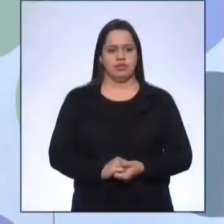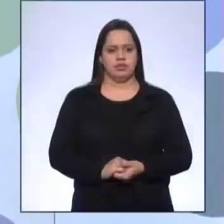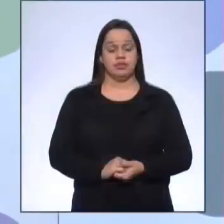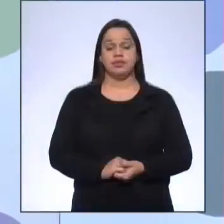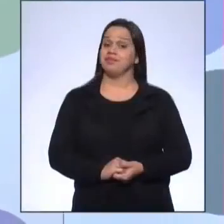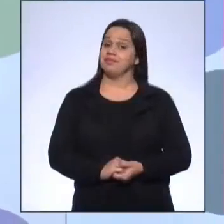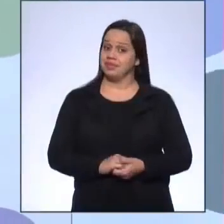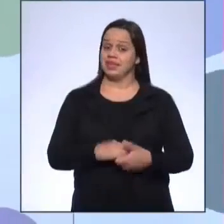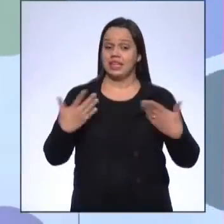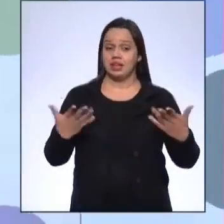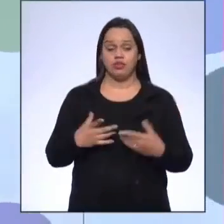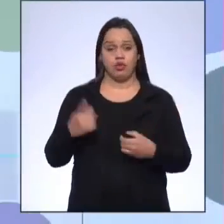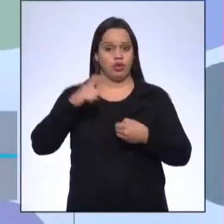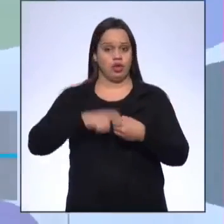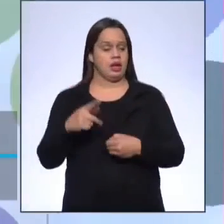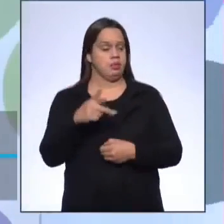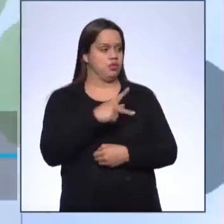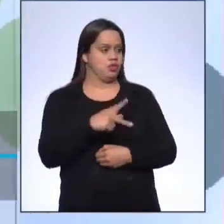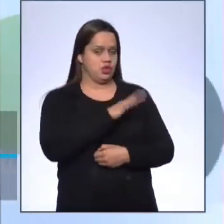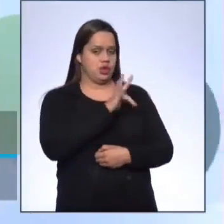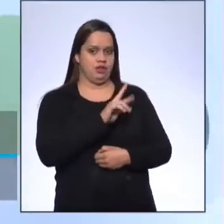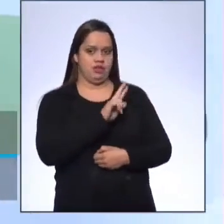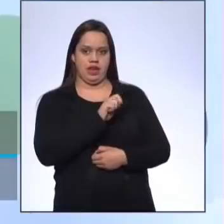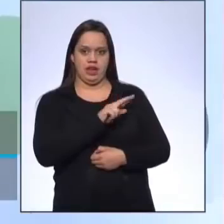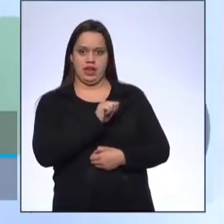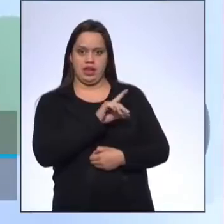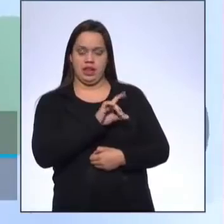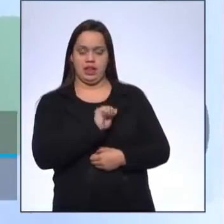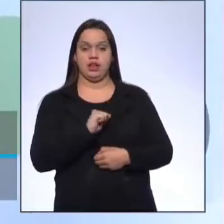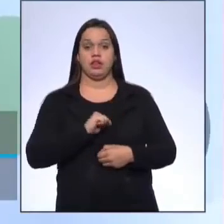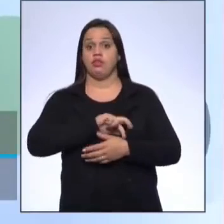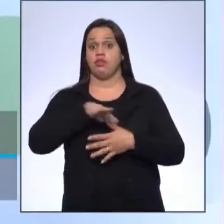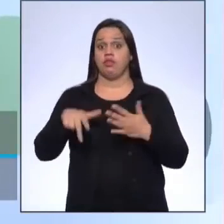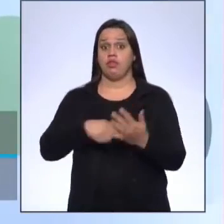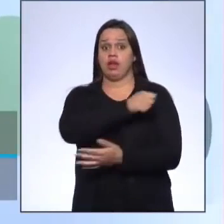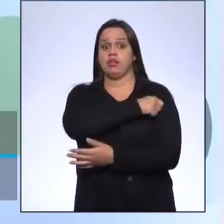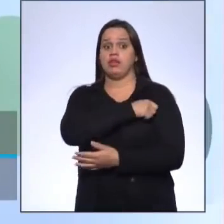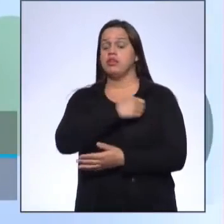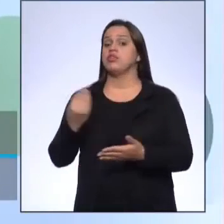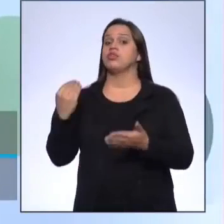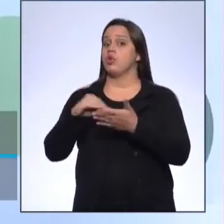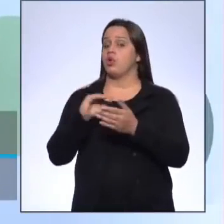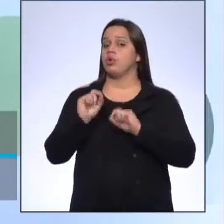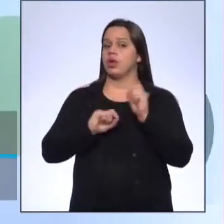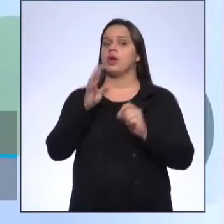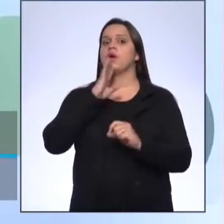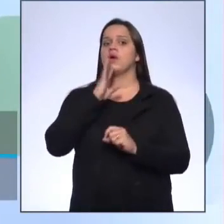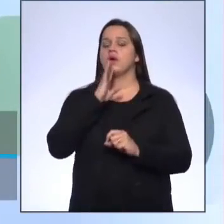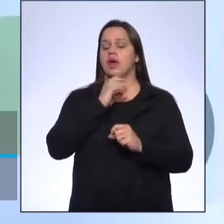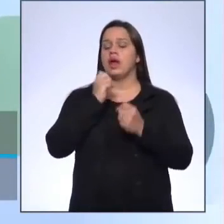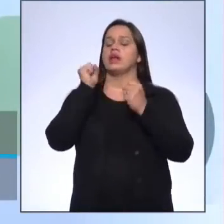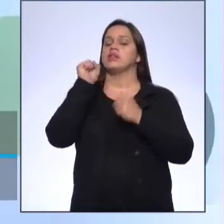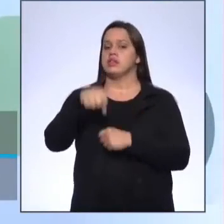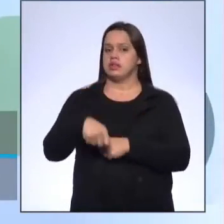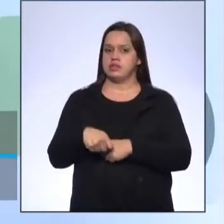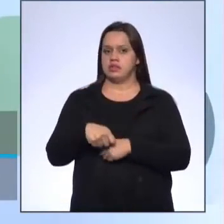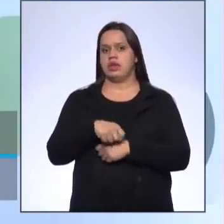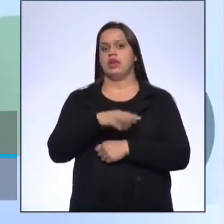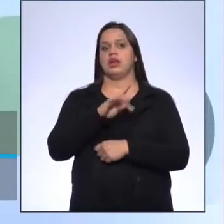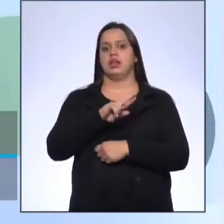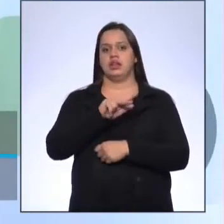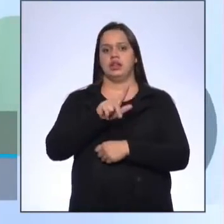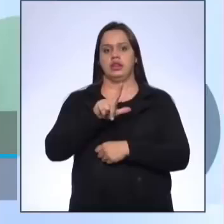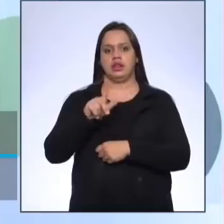Então, gente, olha só, voltando aqui, professora Fernanda, muitos alunos, né, colocaram que conhecem, sim, trilhas sonoras, e muitos